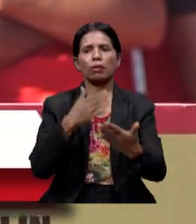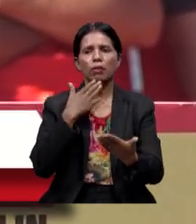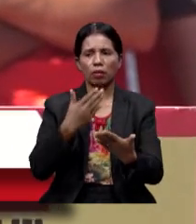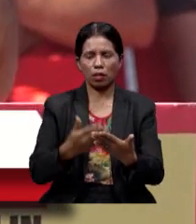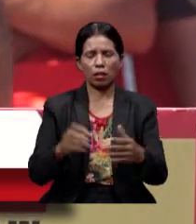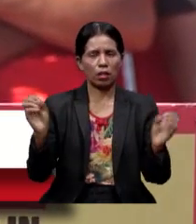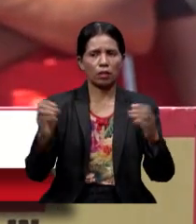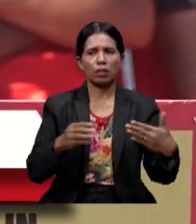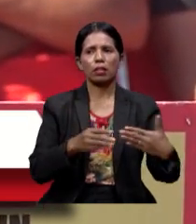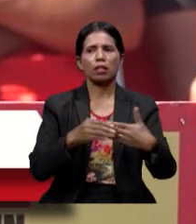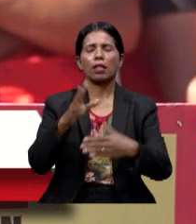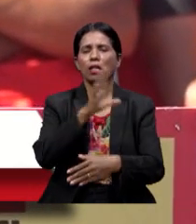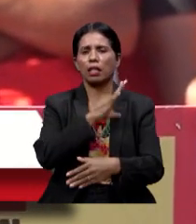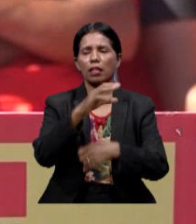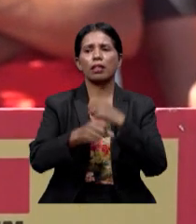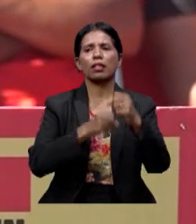Ukun ne vai rendir na Lima.